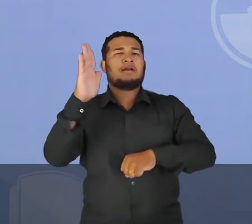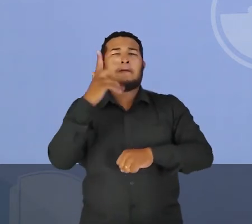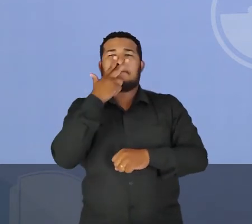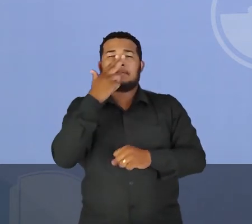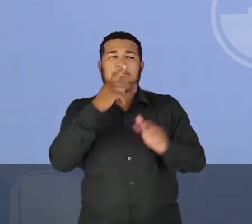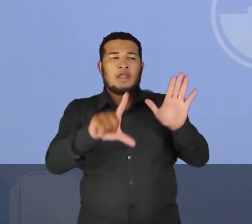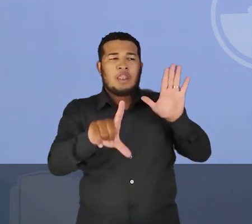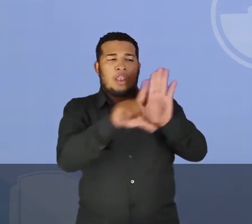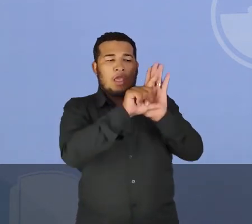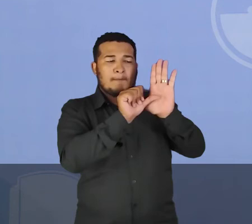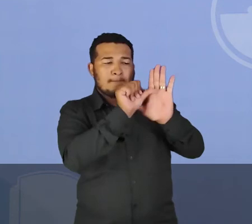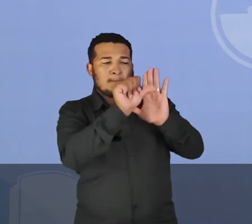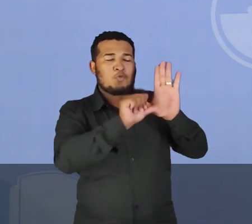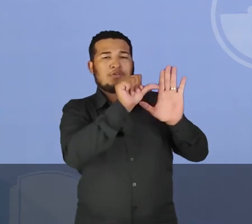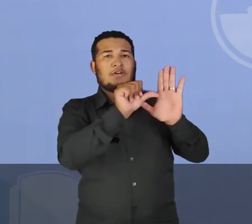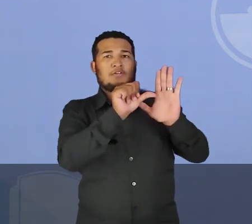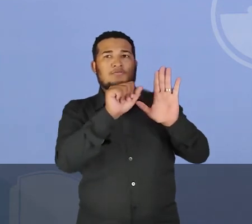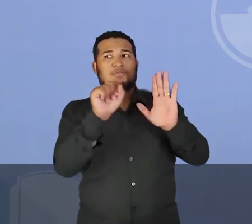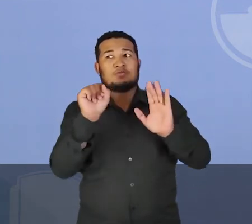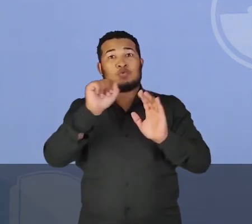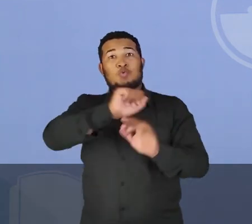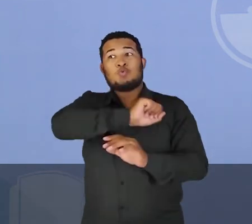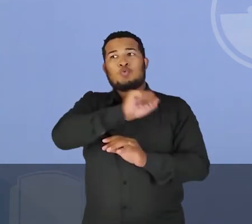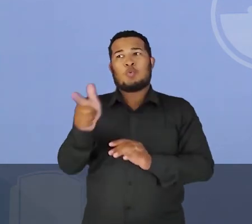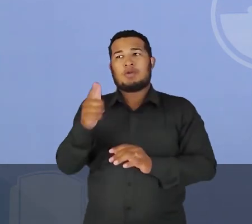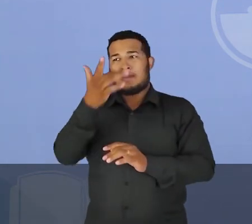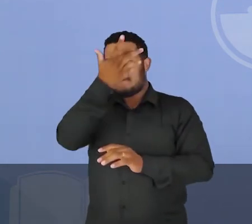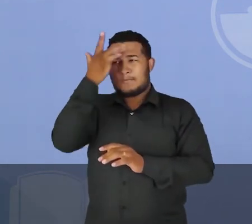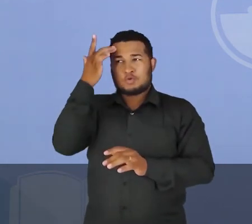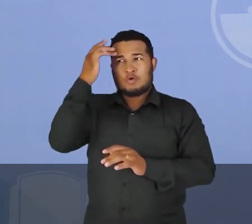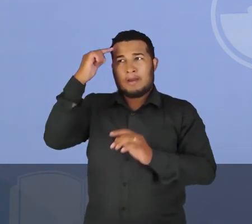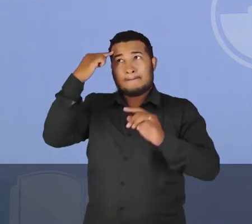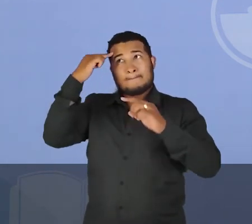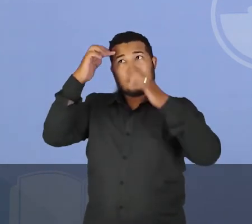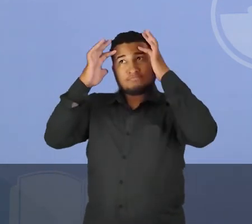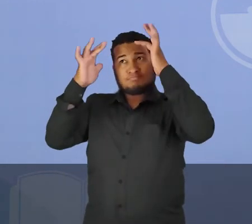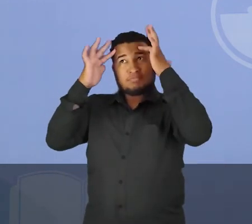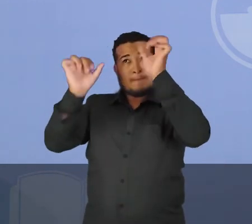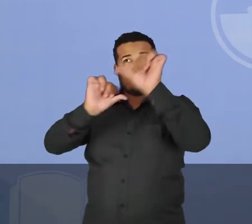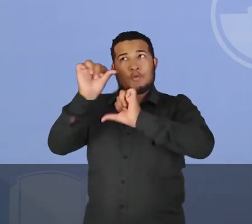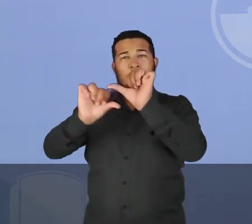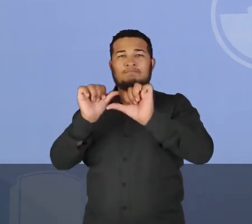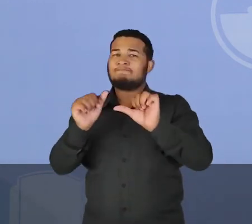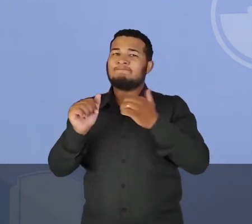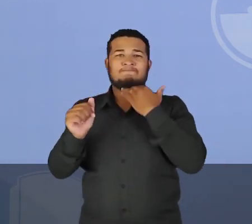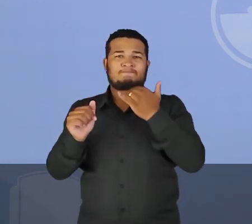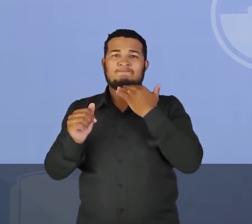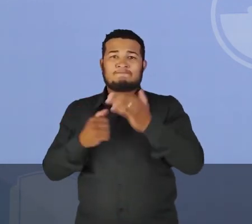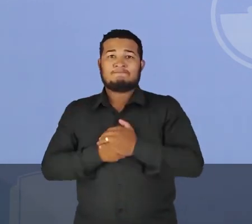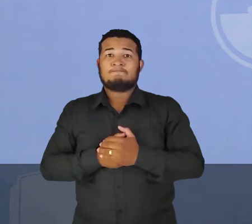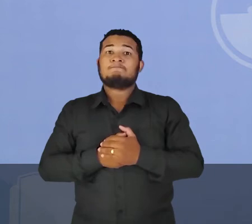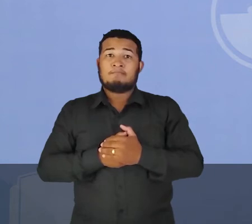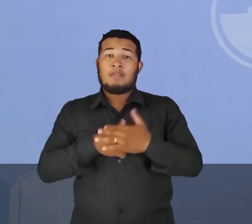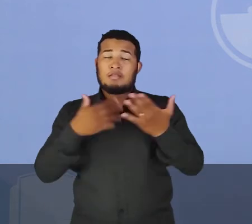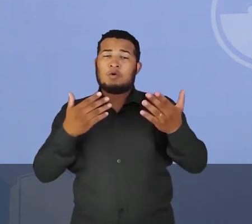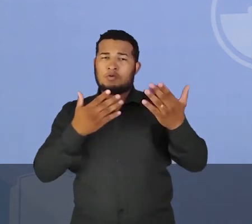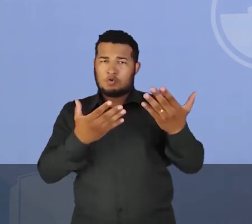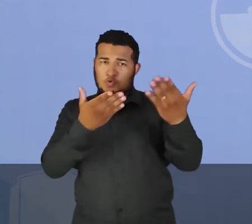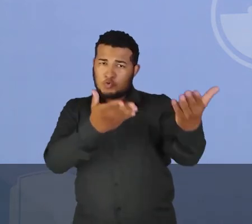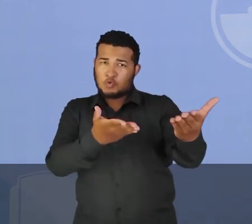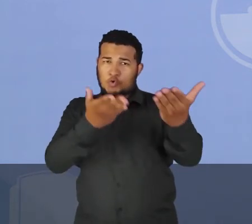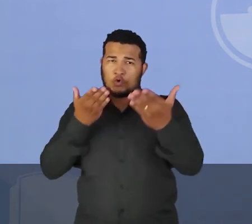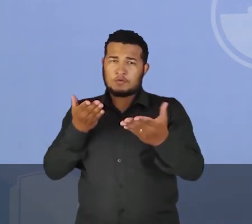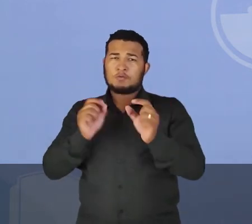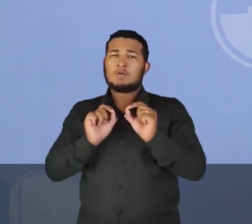uma lei do que mudar a cabeça das pessoas, né, e abrir mão de privilégios. Então, eu vou convocar vocês para